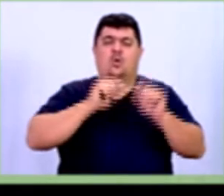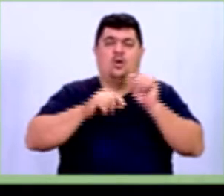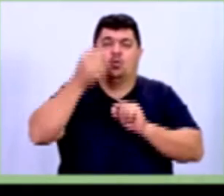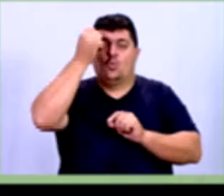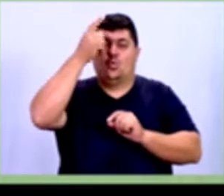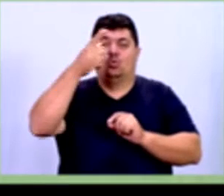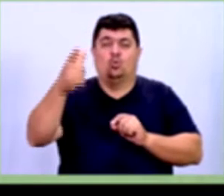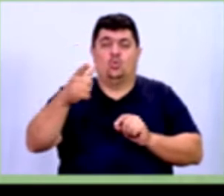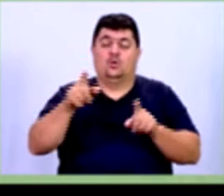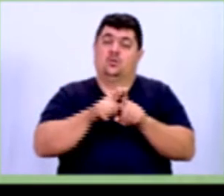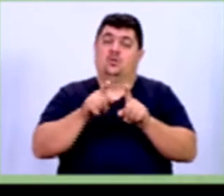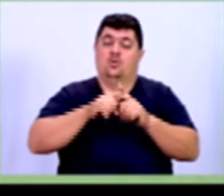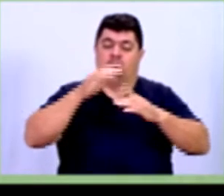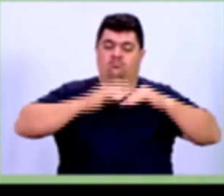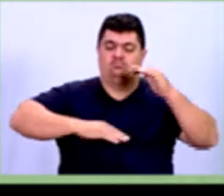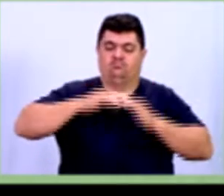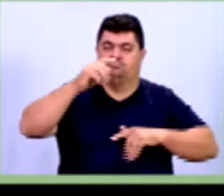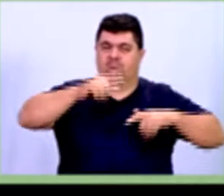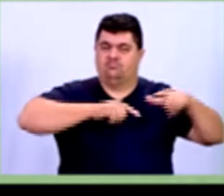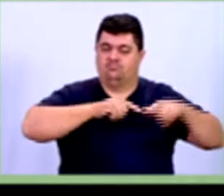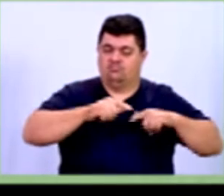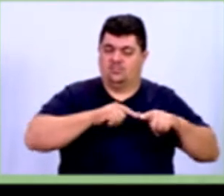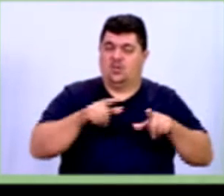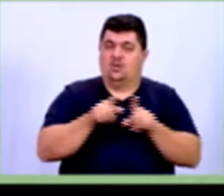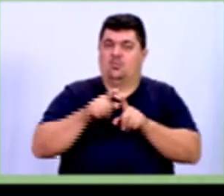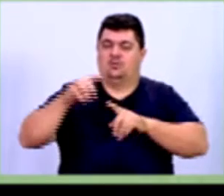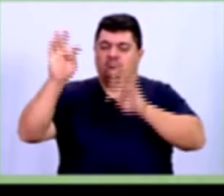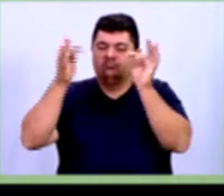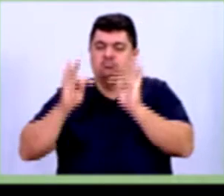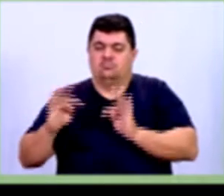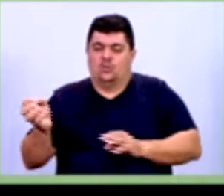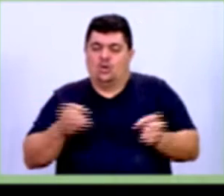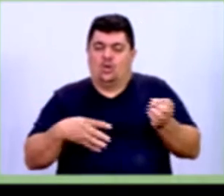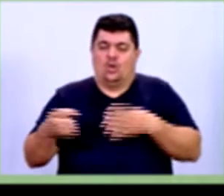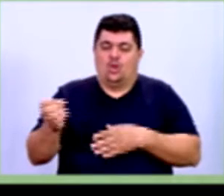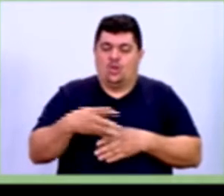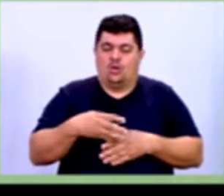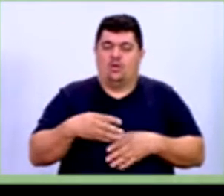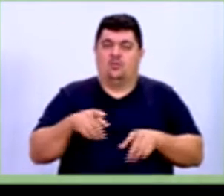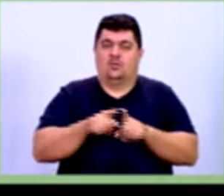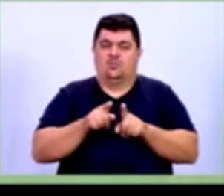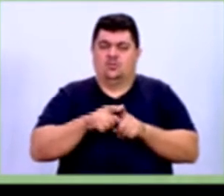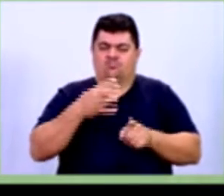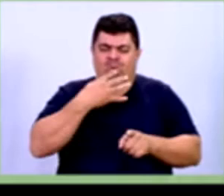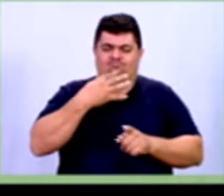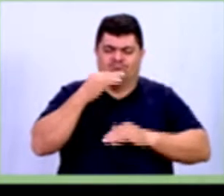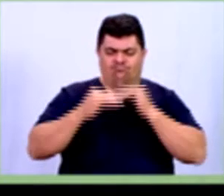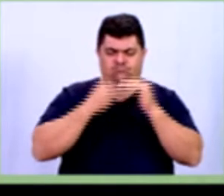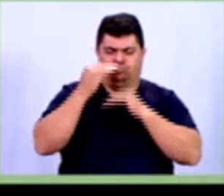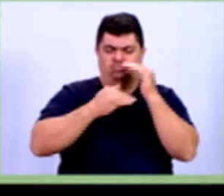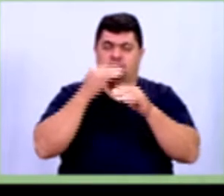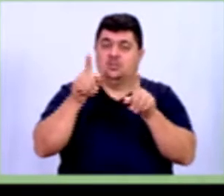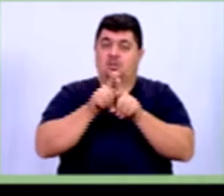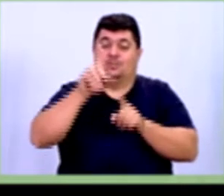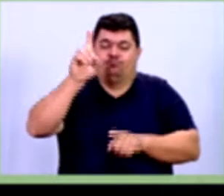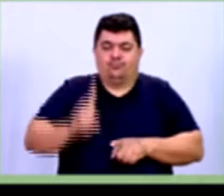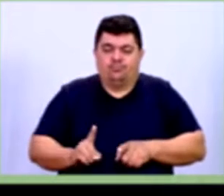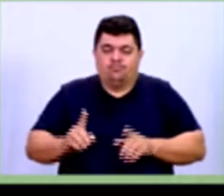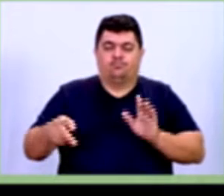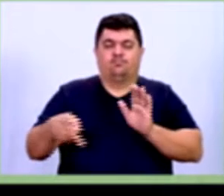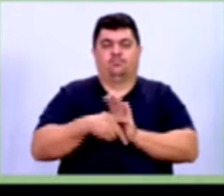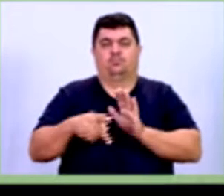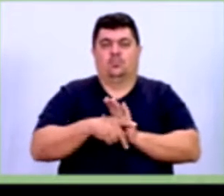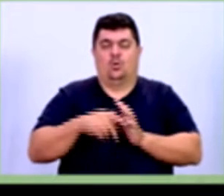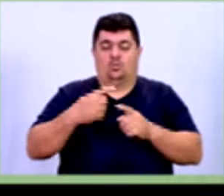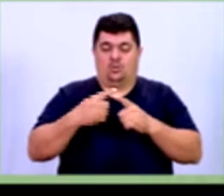mundo do trabalho, às novas tecnologias, garantindo a apropriação de conhecimentos e direitos que contribuam para o exercício